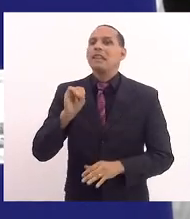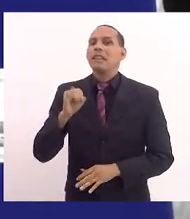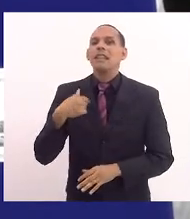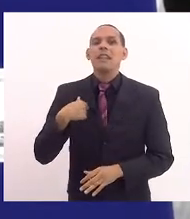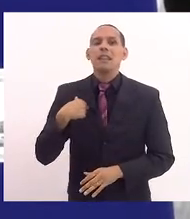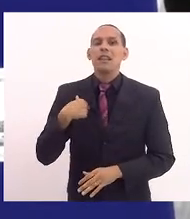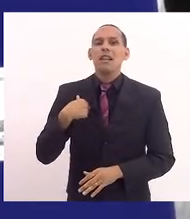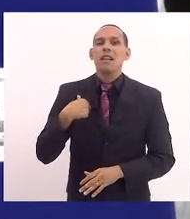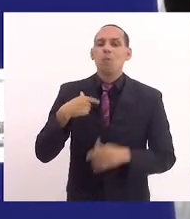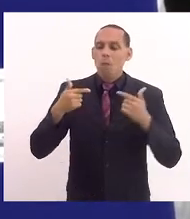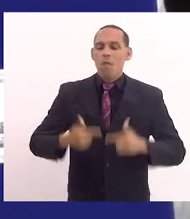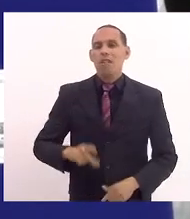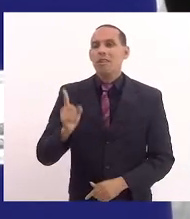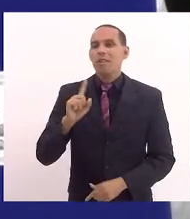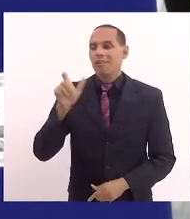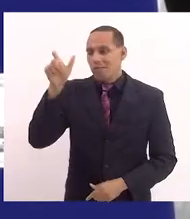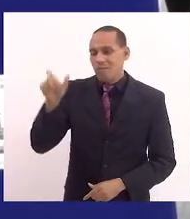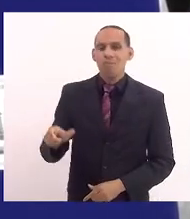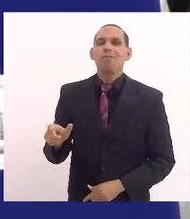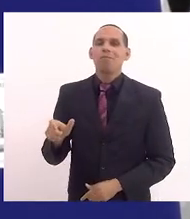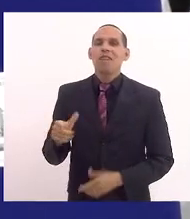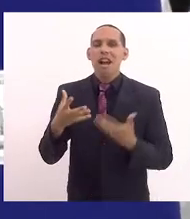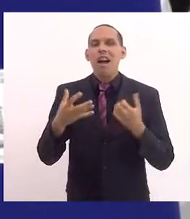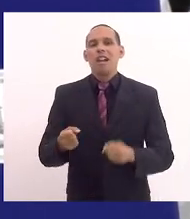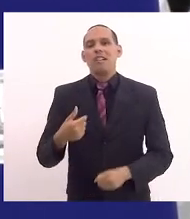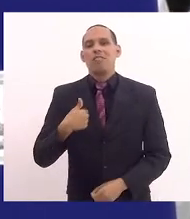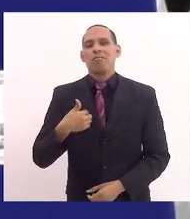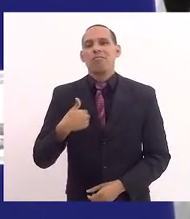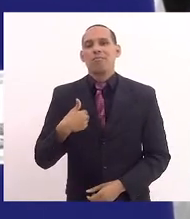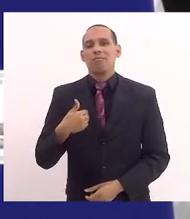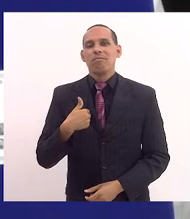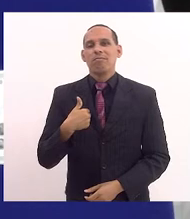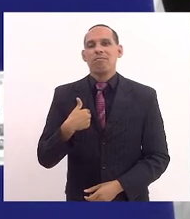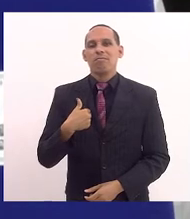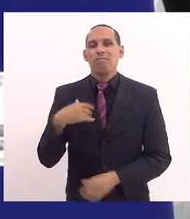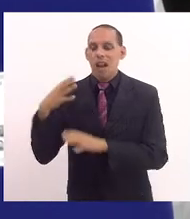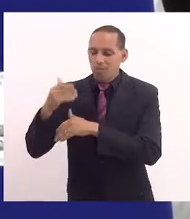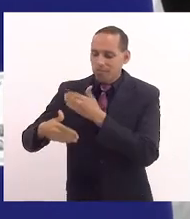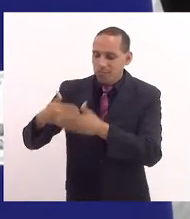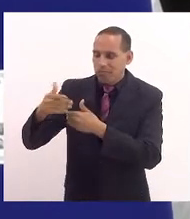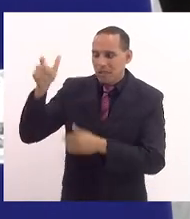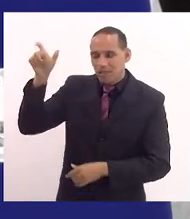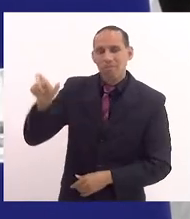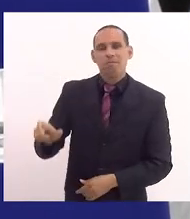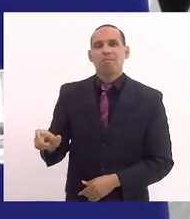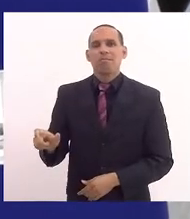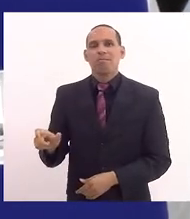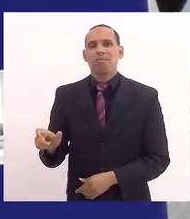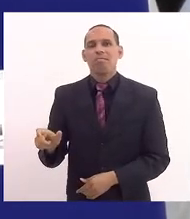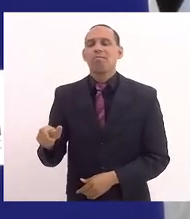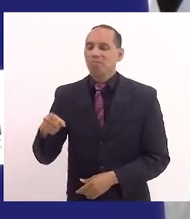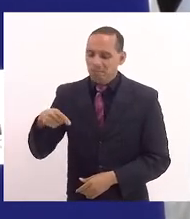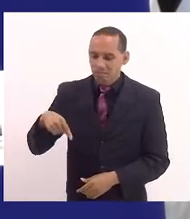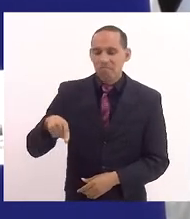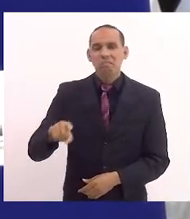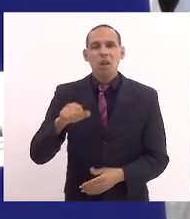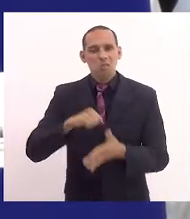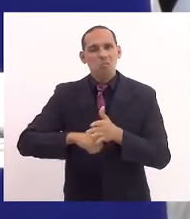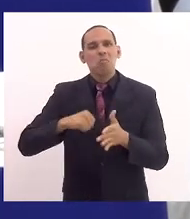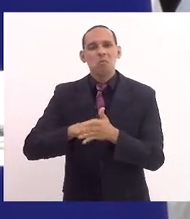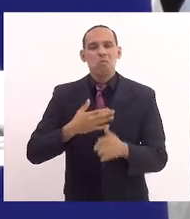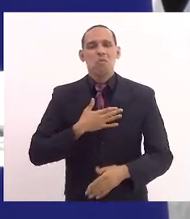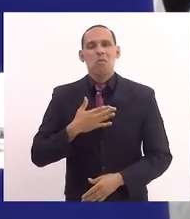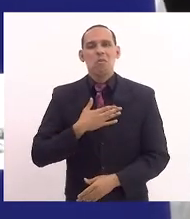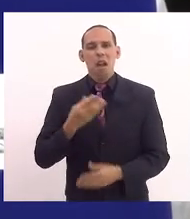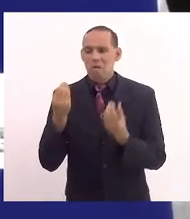inocente, mas ele estava lá comprando minha luta, na ascensão da carreira dele, e foi lá e lutou por mim, e